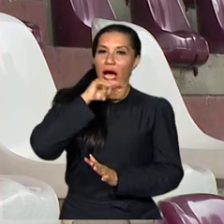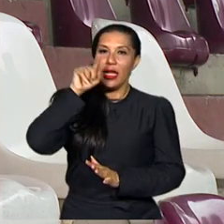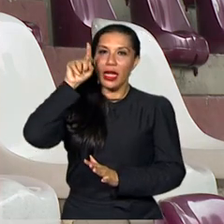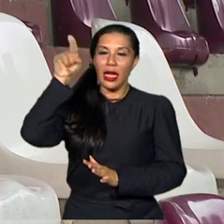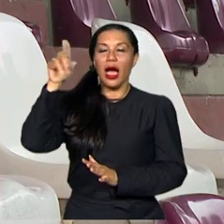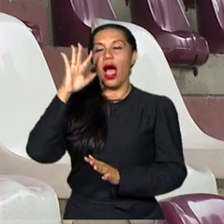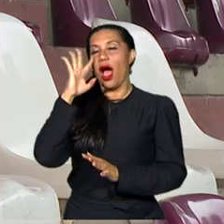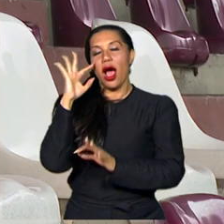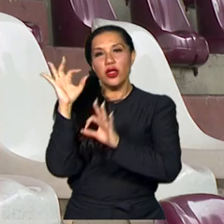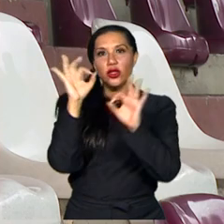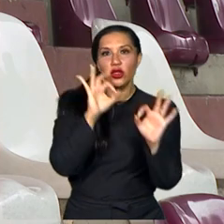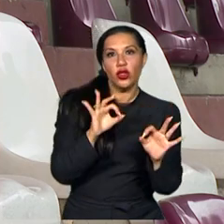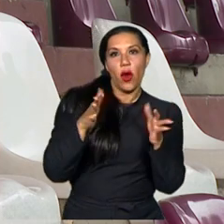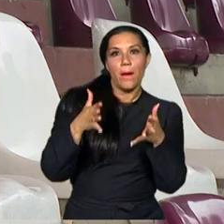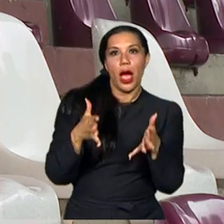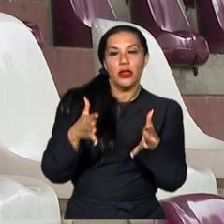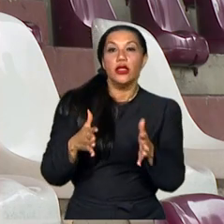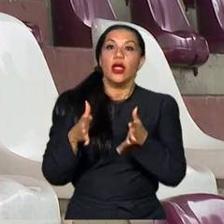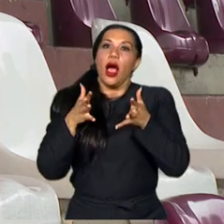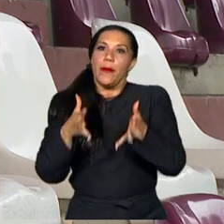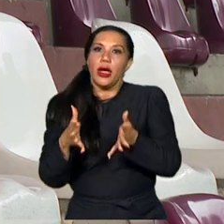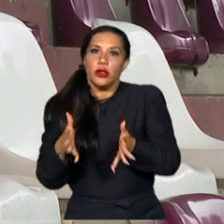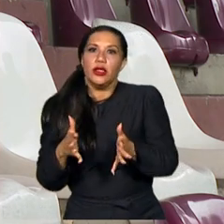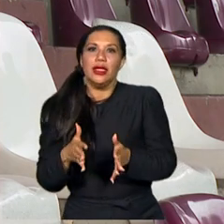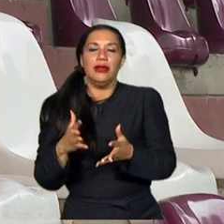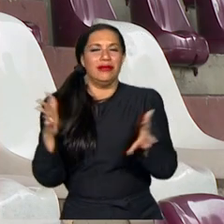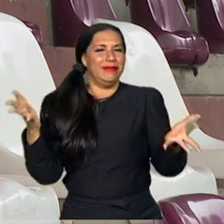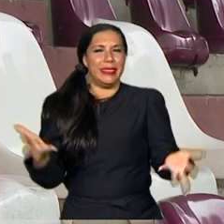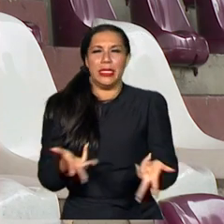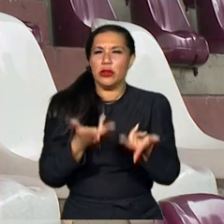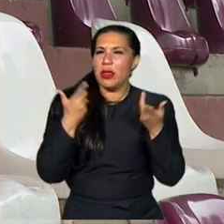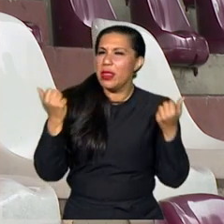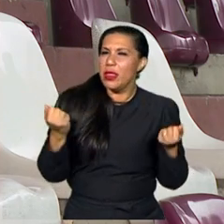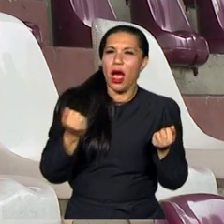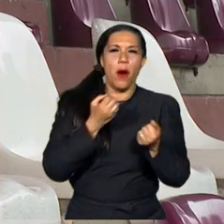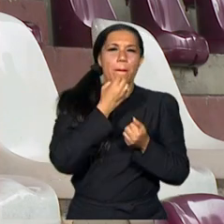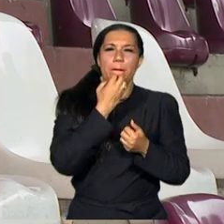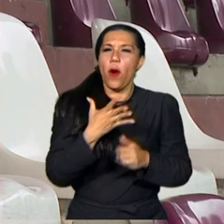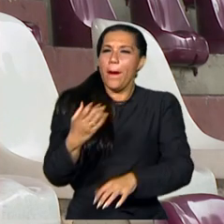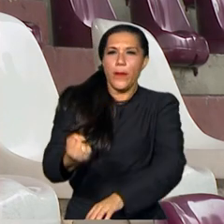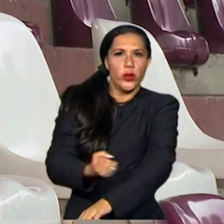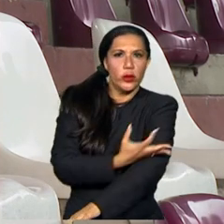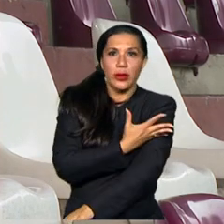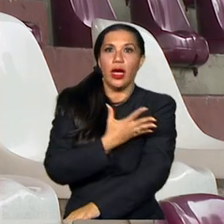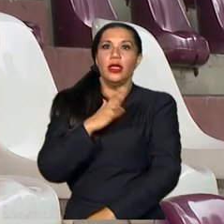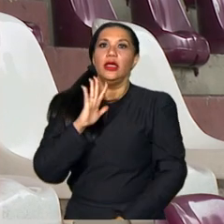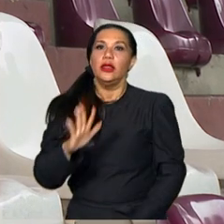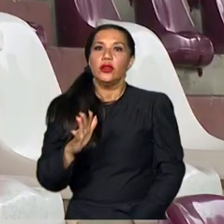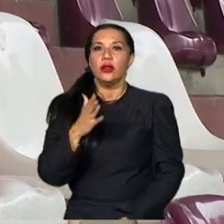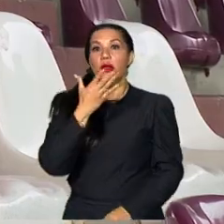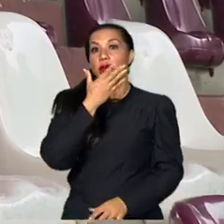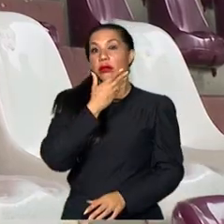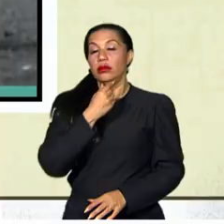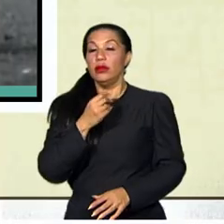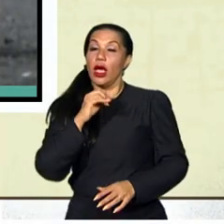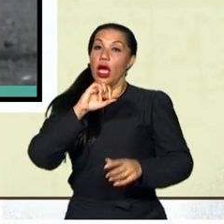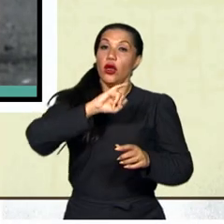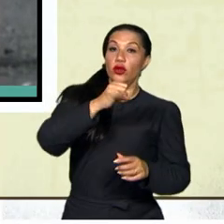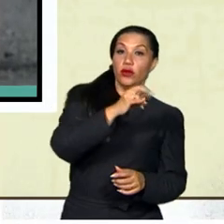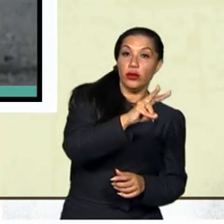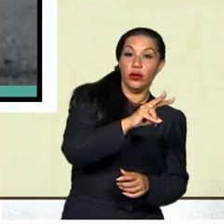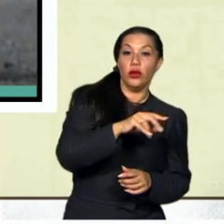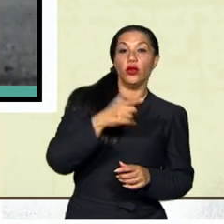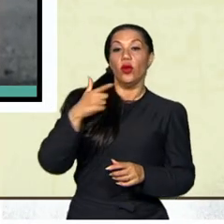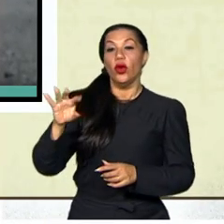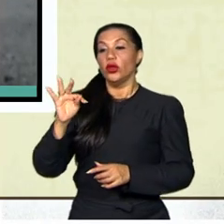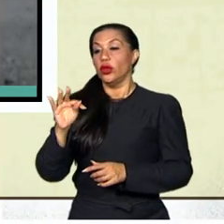uma partida que, segundo ele, foi uma partida sensacional, muito, muito emocionante, entre a Juventus e o